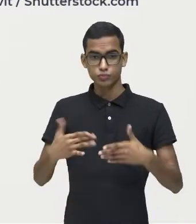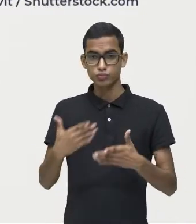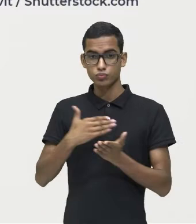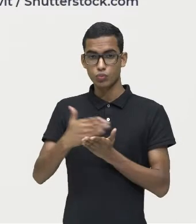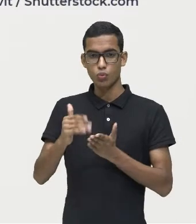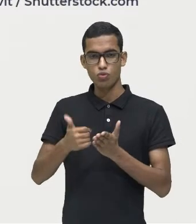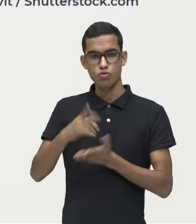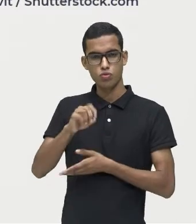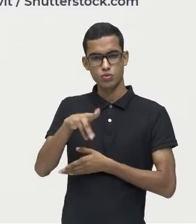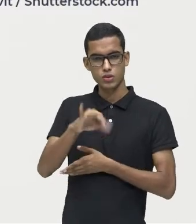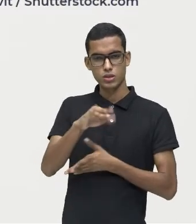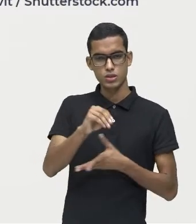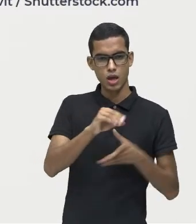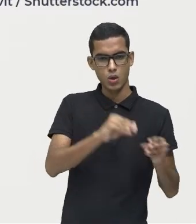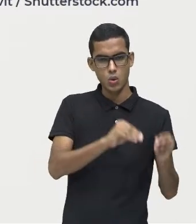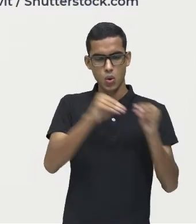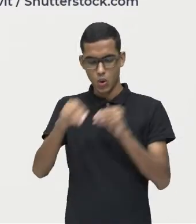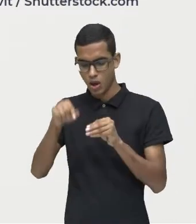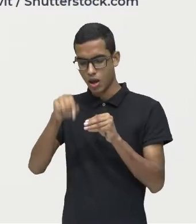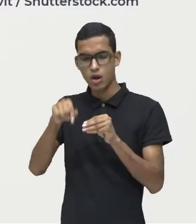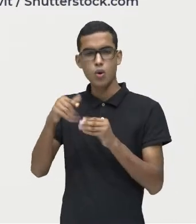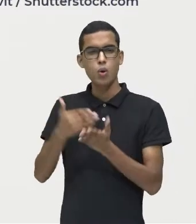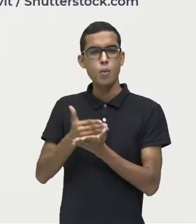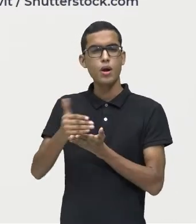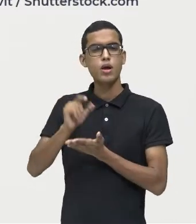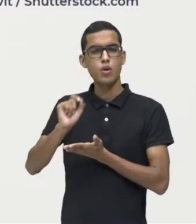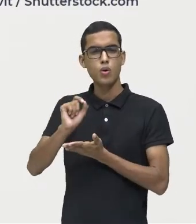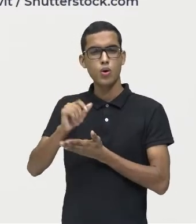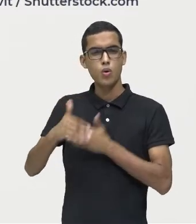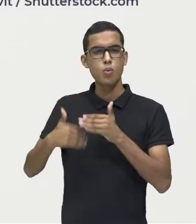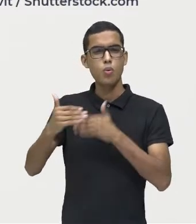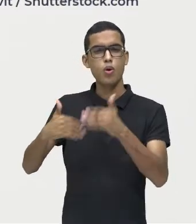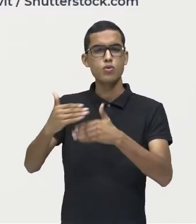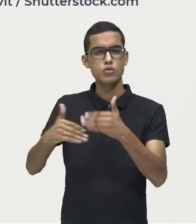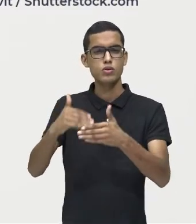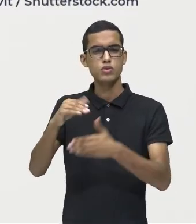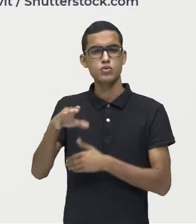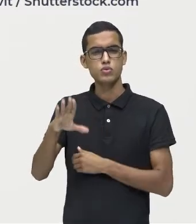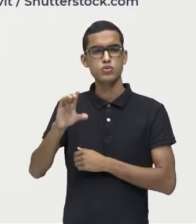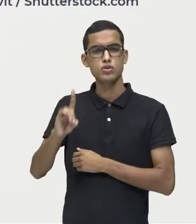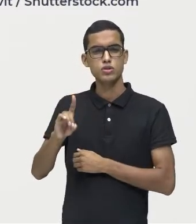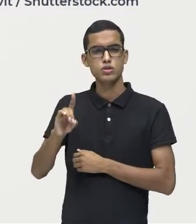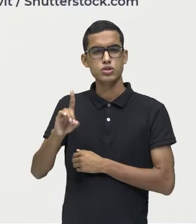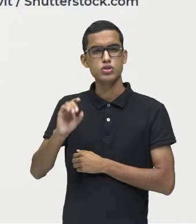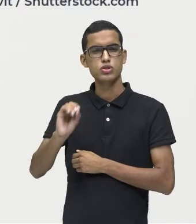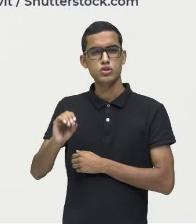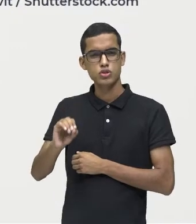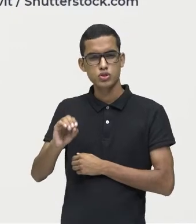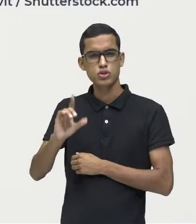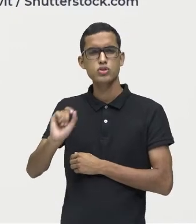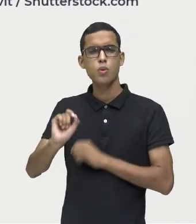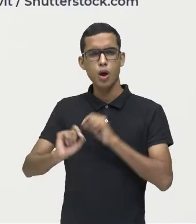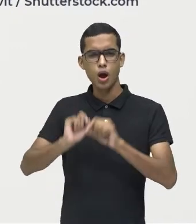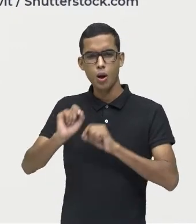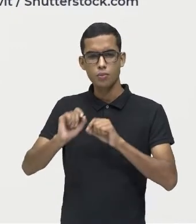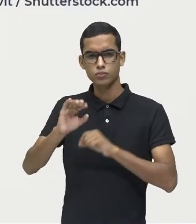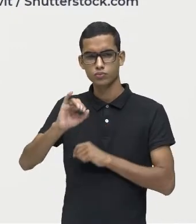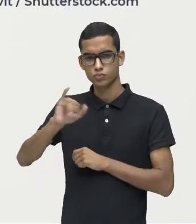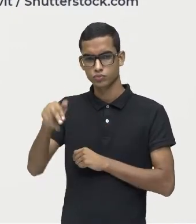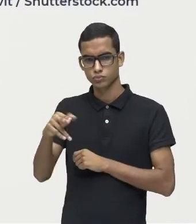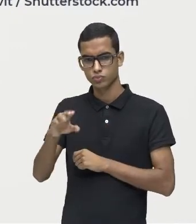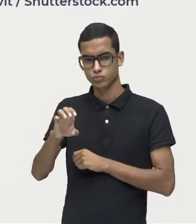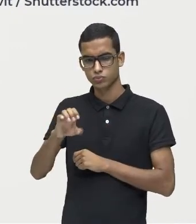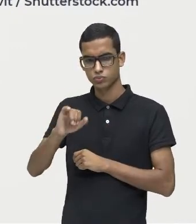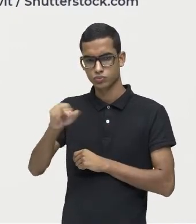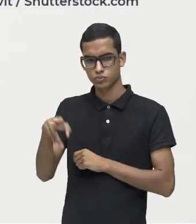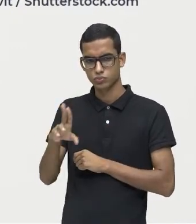duodeno, que é a primeira parte, que está, no caso ali, ó, ligadinha com o estômago, né? Logo após do estômago